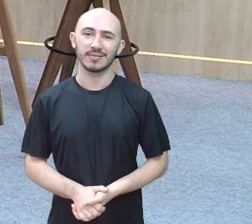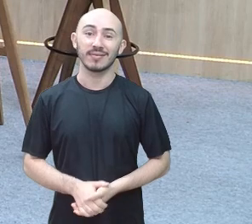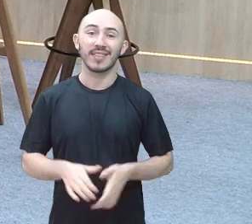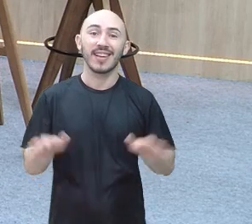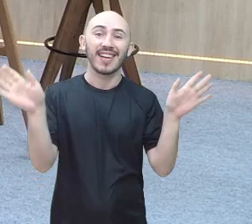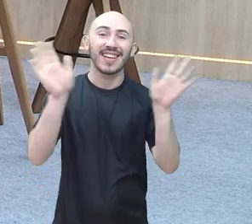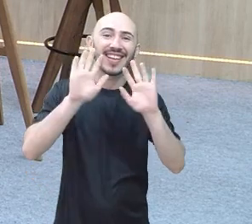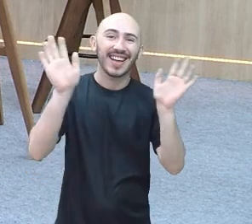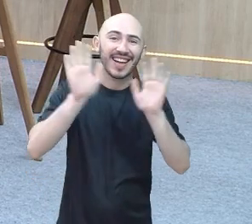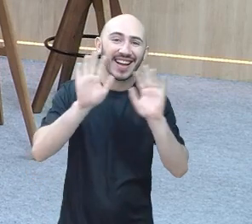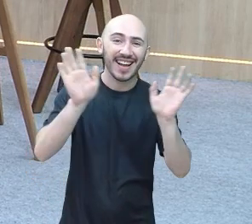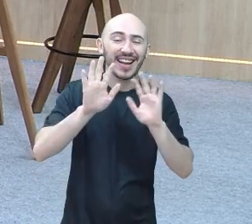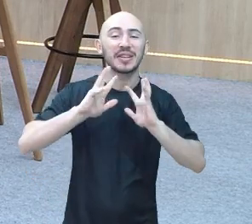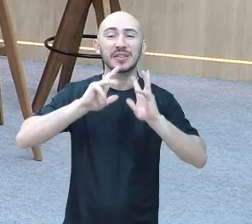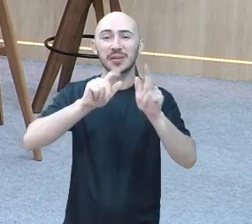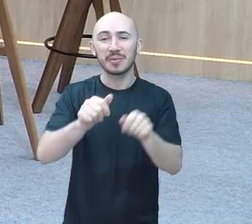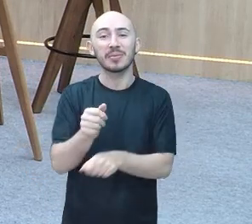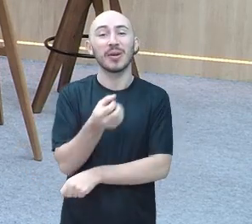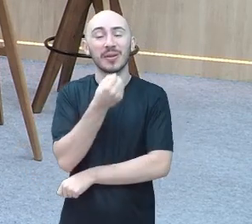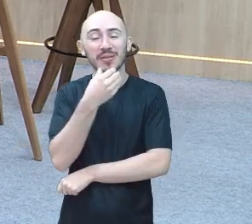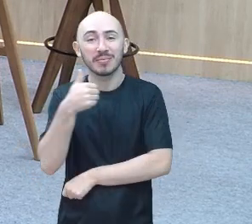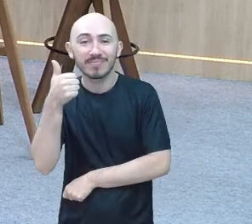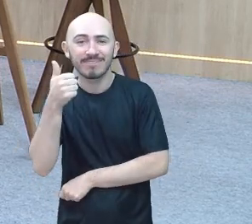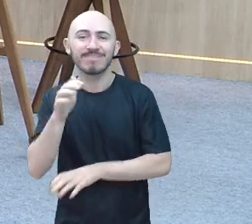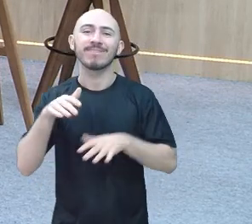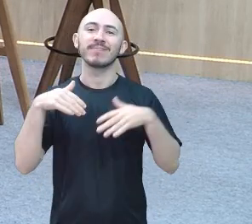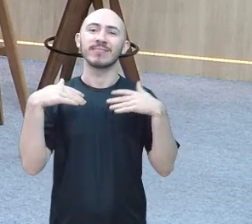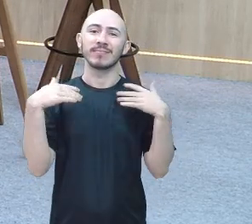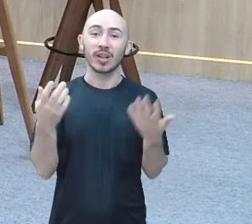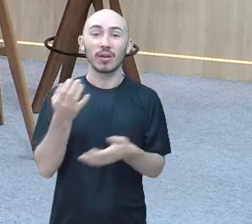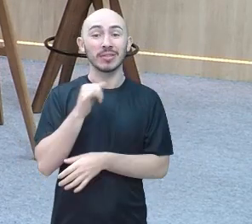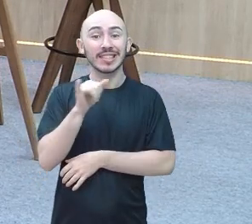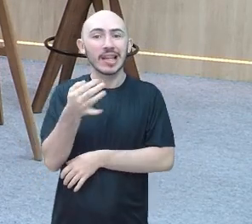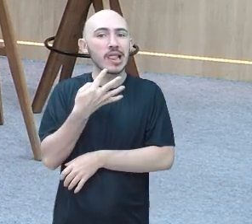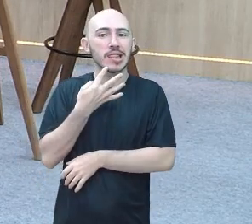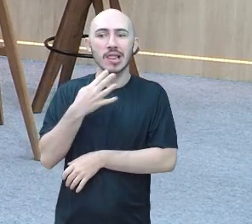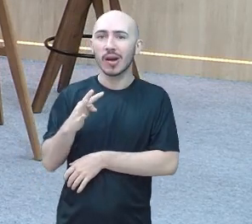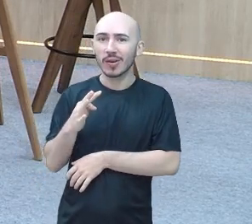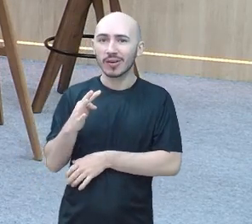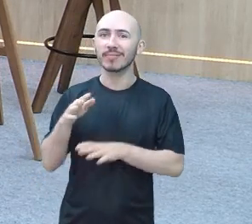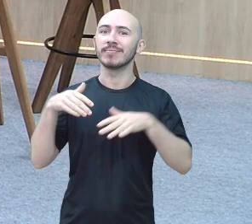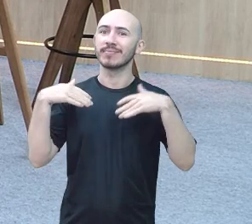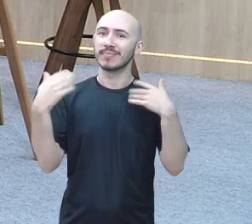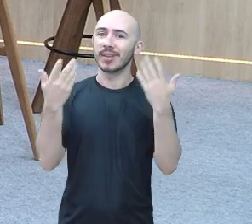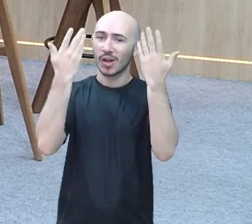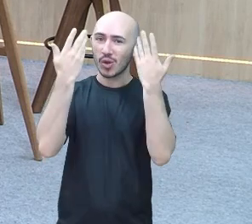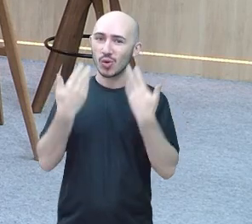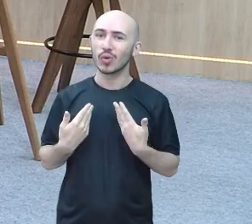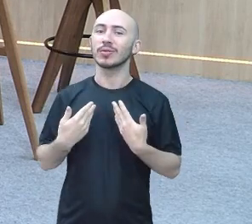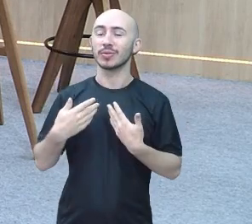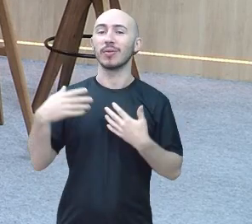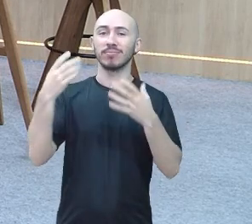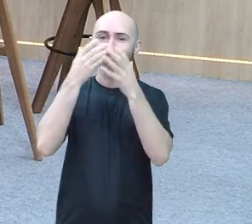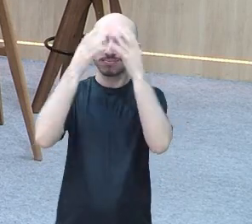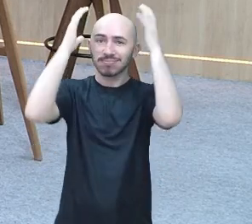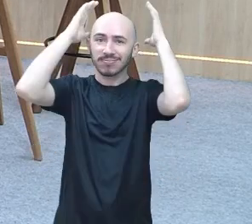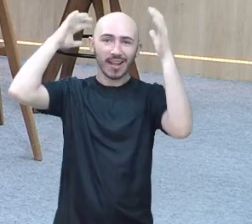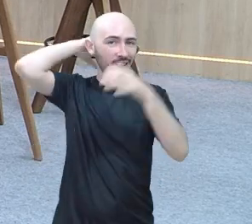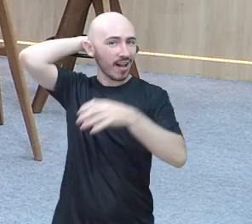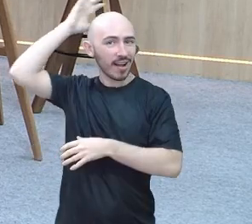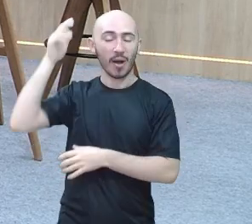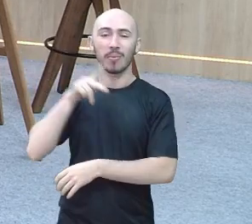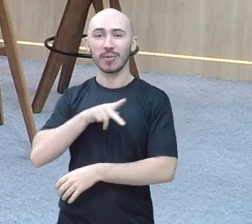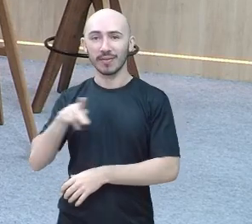Fala, minha benção, tudo bem com vocês? Bom, para quem não me conhece, eu me chamo Revoredo, sou professor de Educação Física da